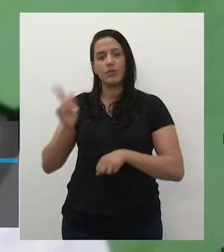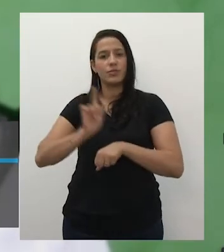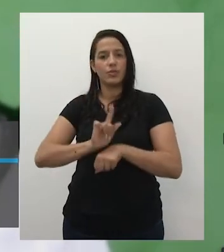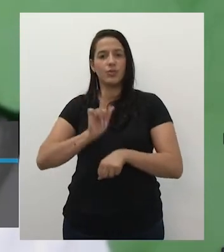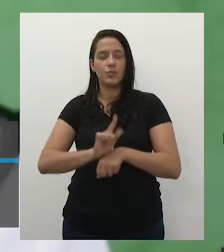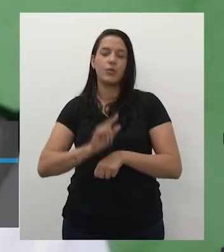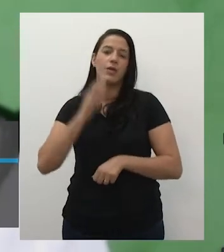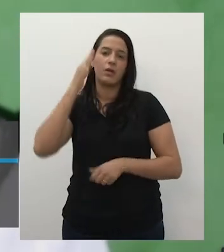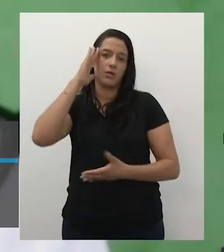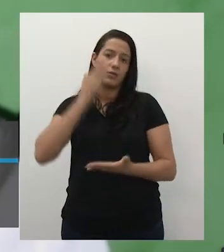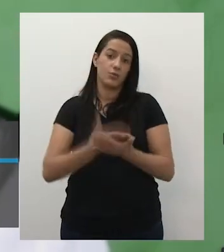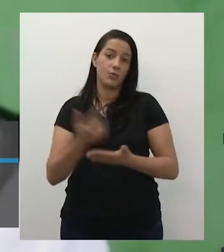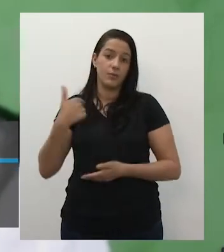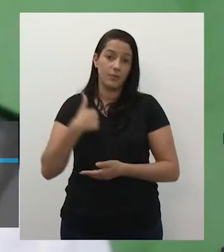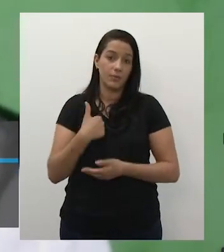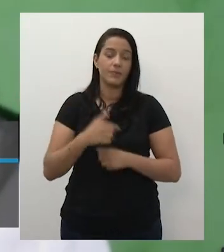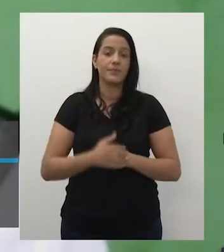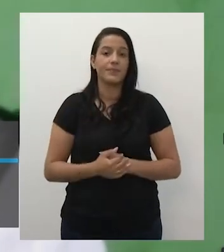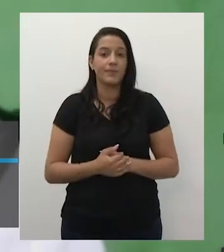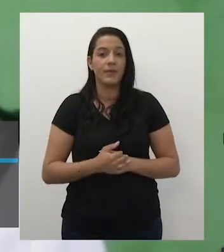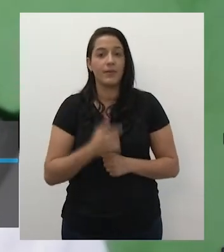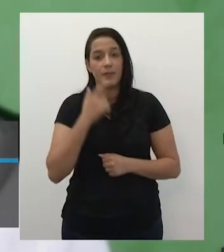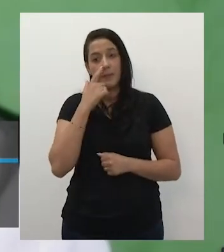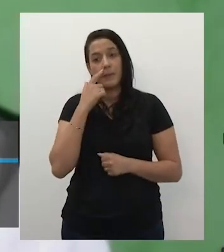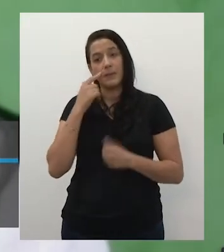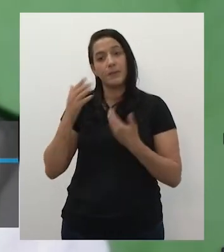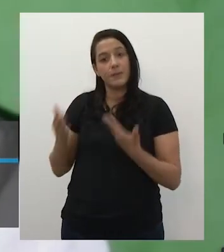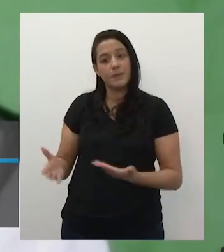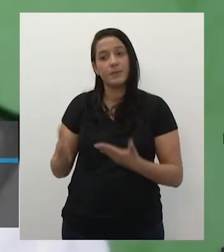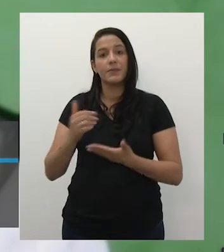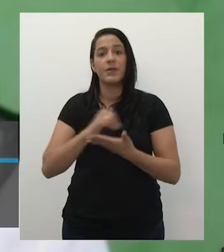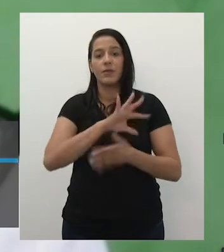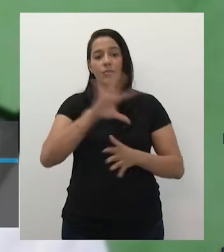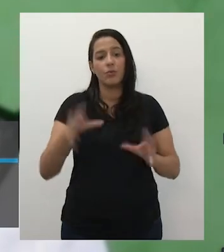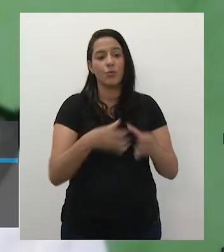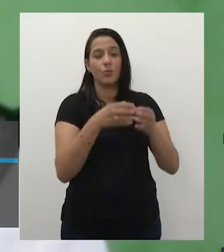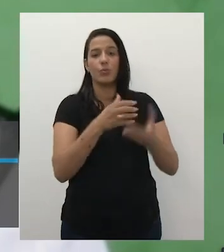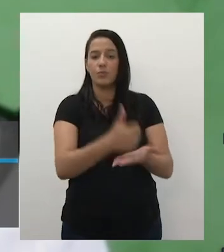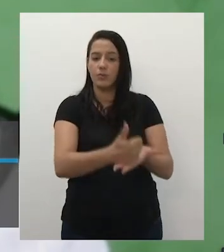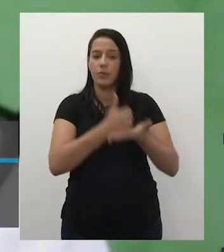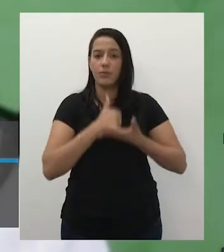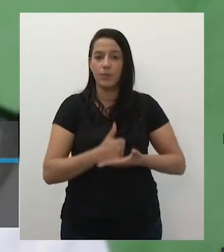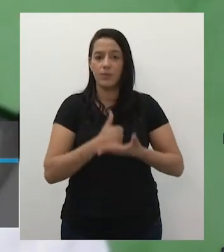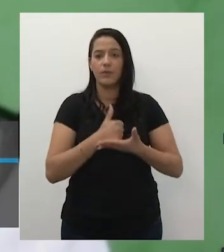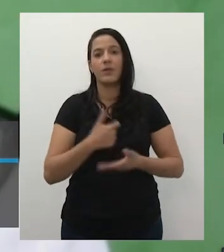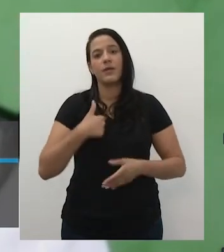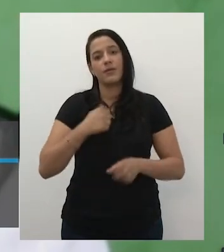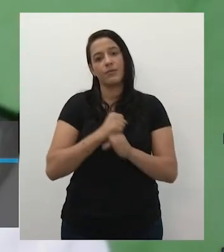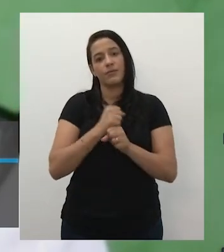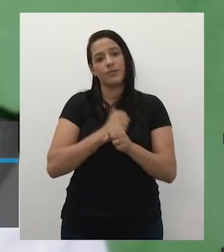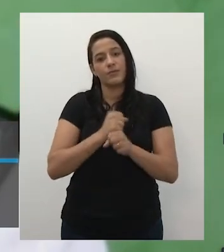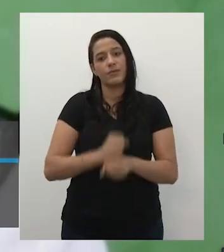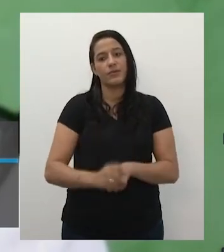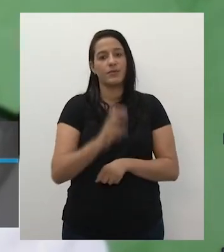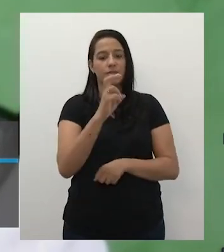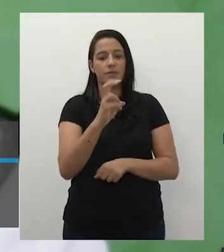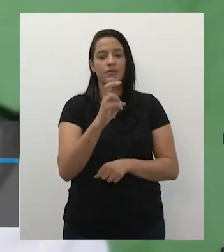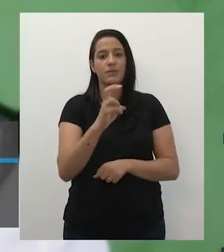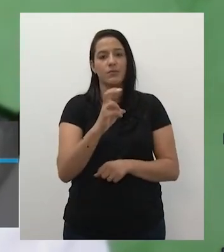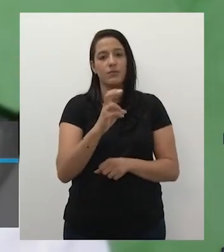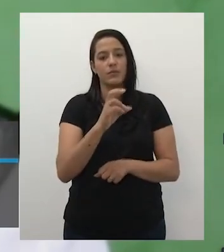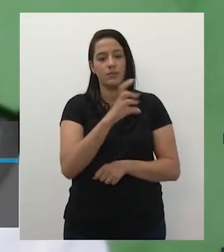você tem habilidade para lidar com o novo, fazer a diferença na educação e na vida dos professores e dos alunos. E assim